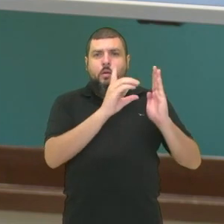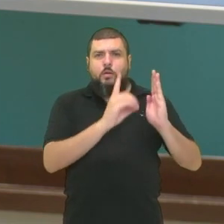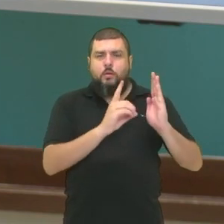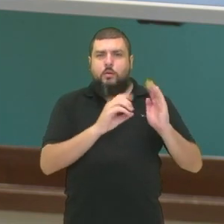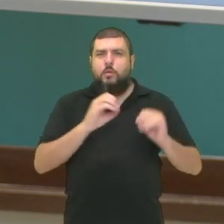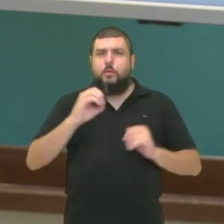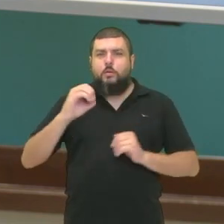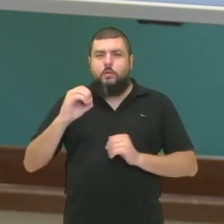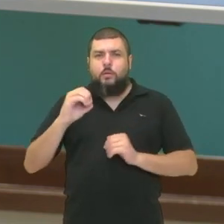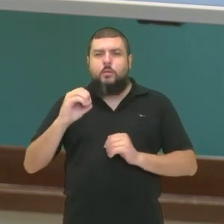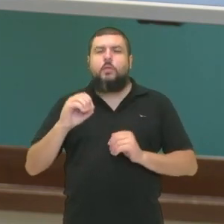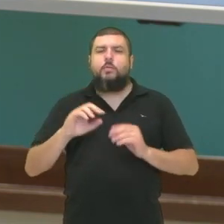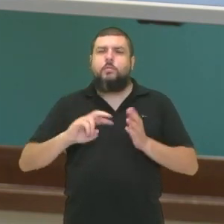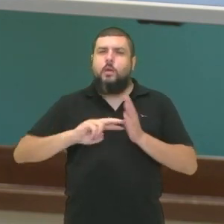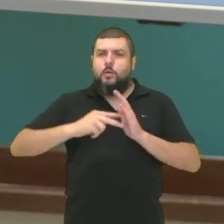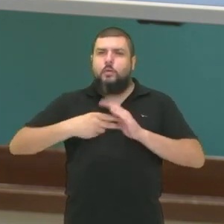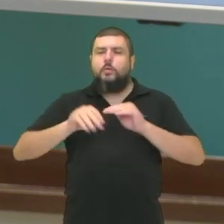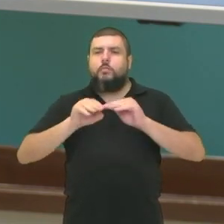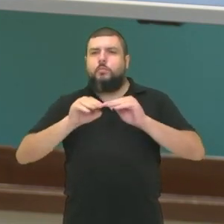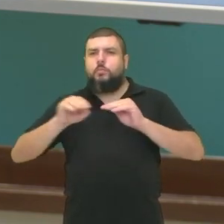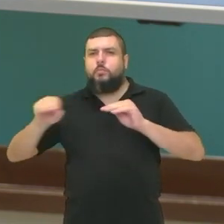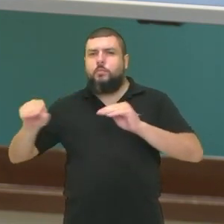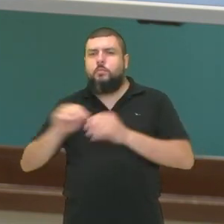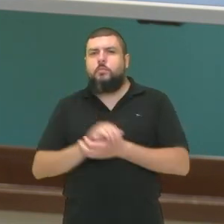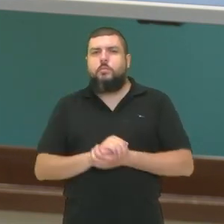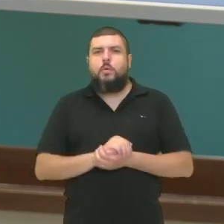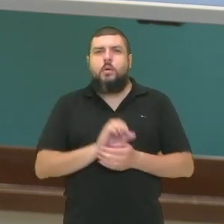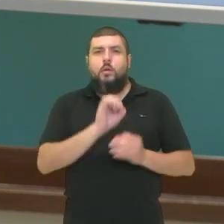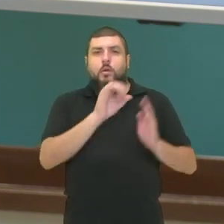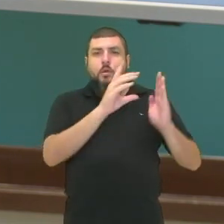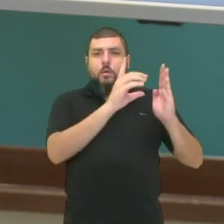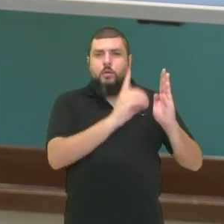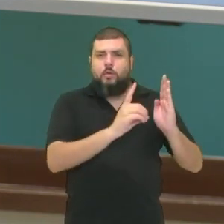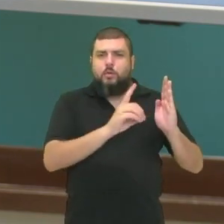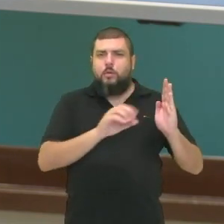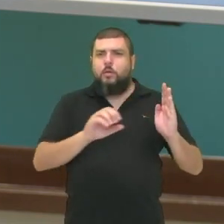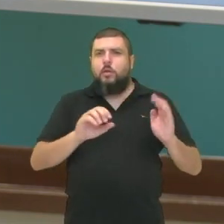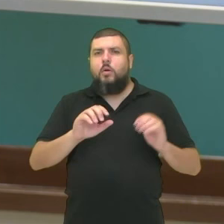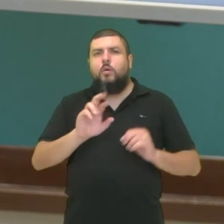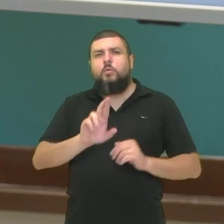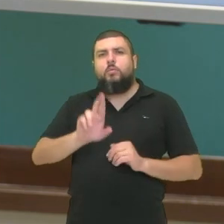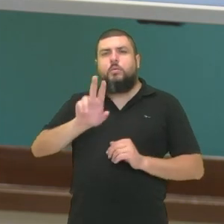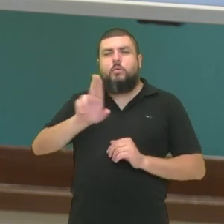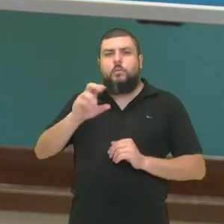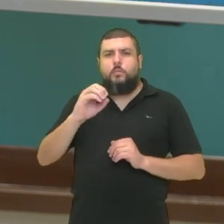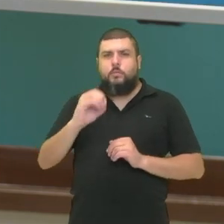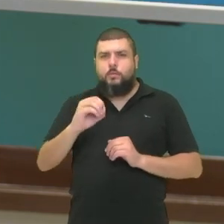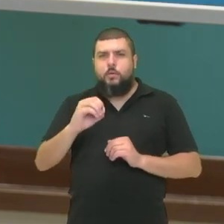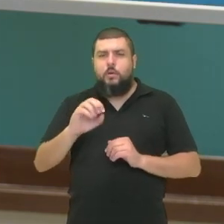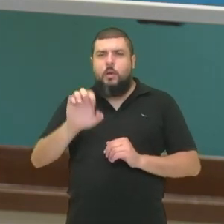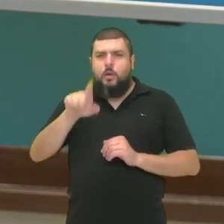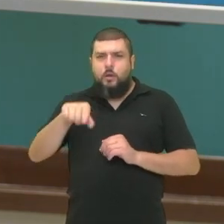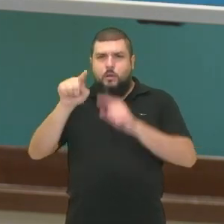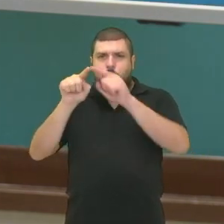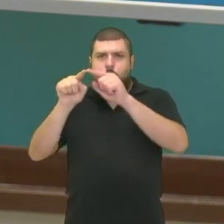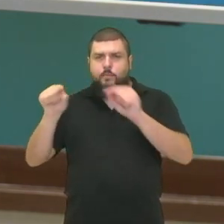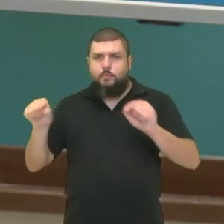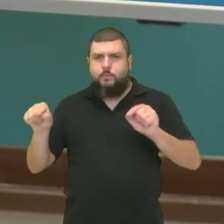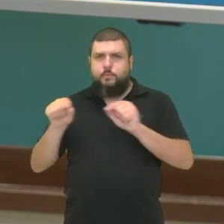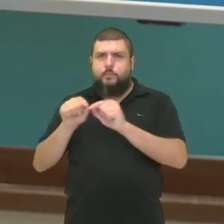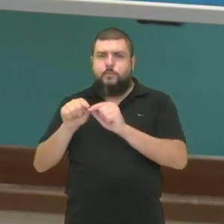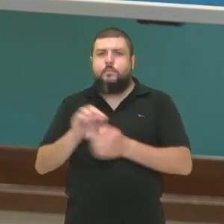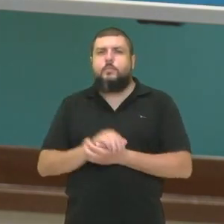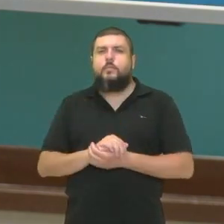estão alinhados. Se o determinante dá diferente zero, significa que é um triângulo. E é esse conceito